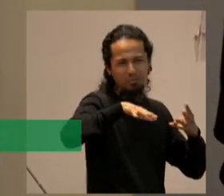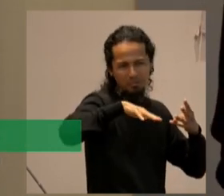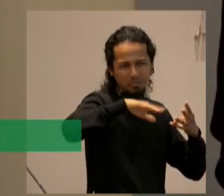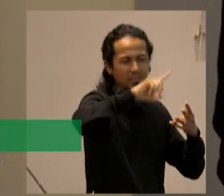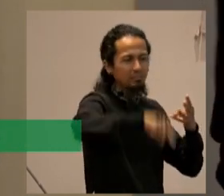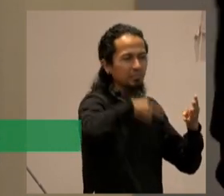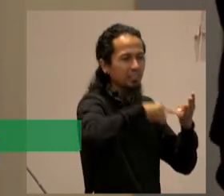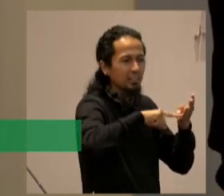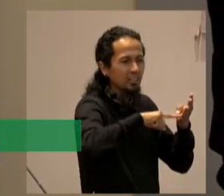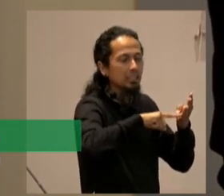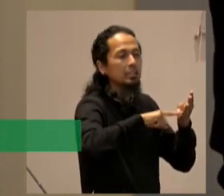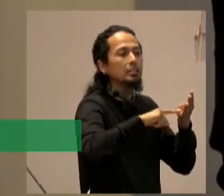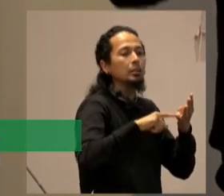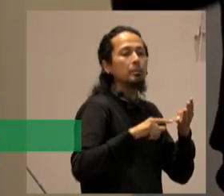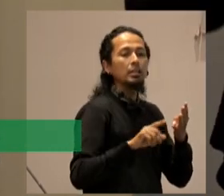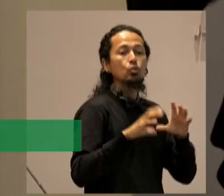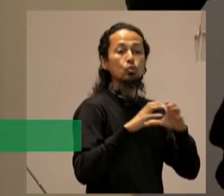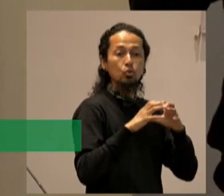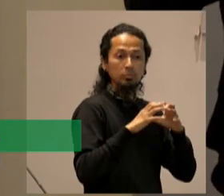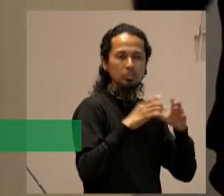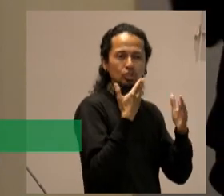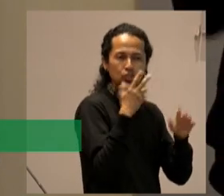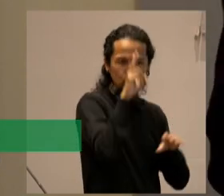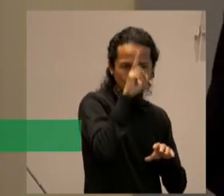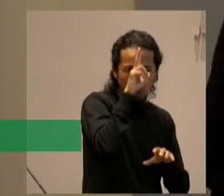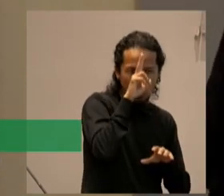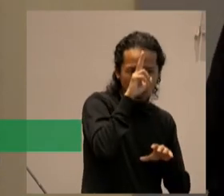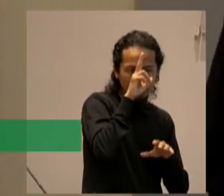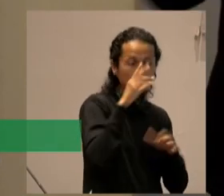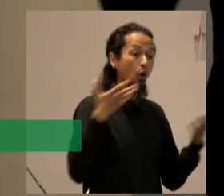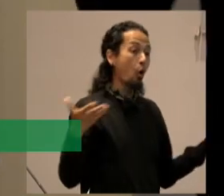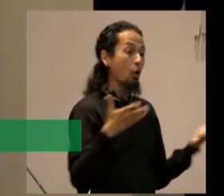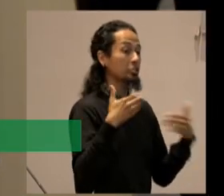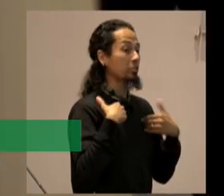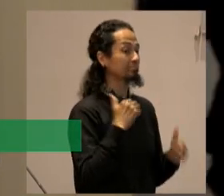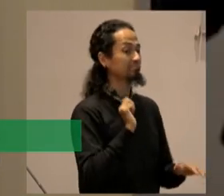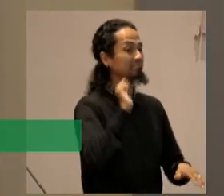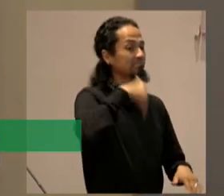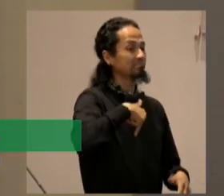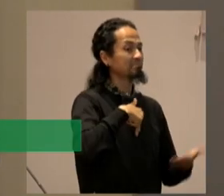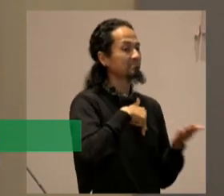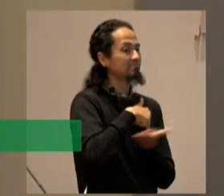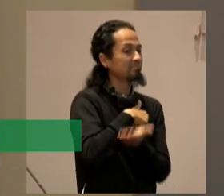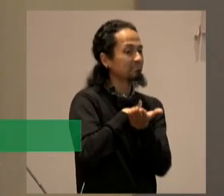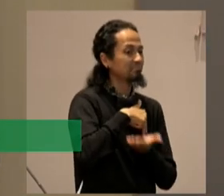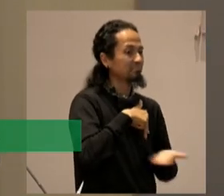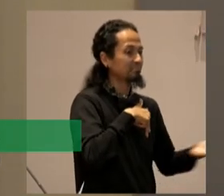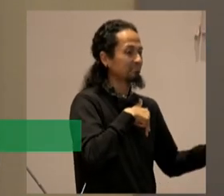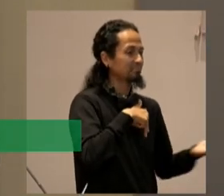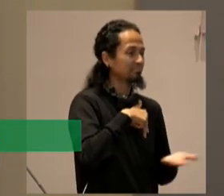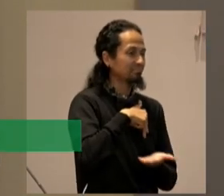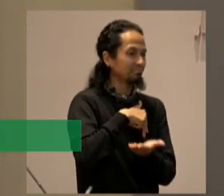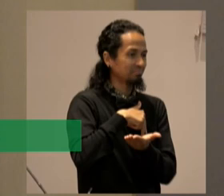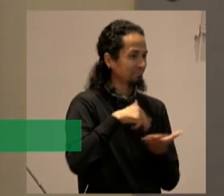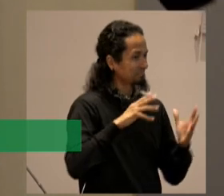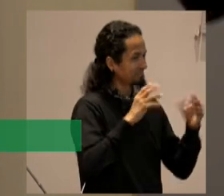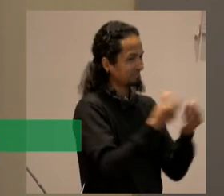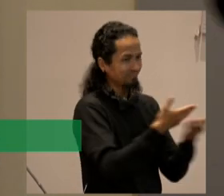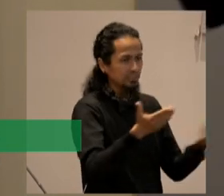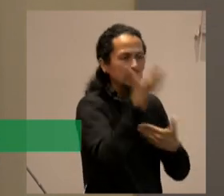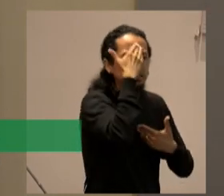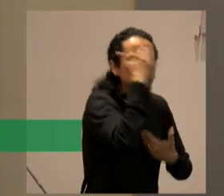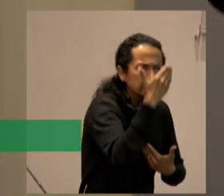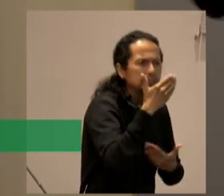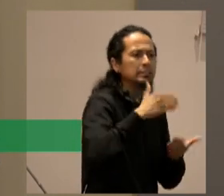História da África de Santa Catarina. E hoje eu estou aqui como mestre de cerimônia. Quero agradecer a presença dos